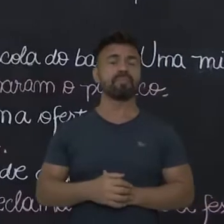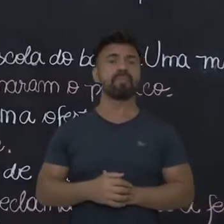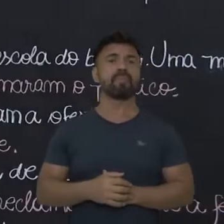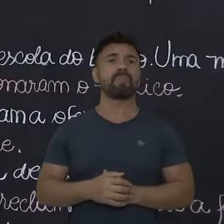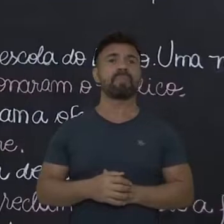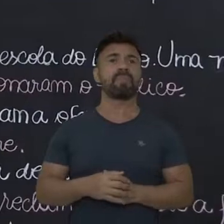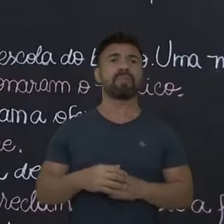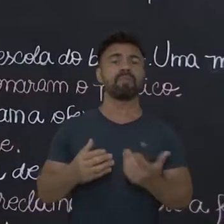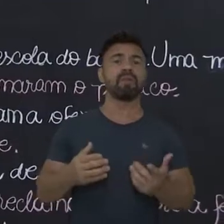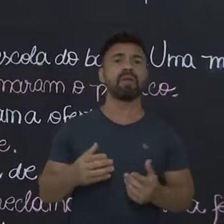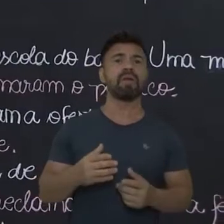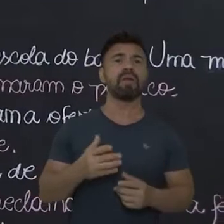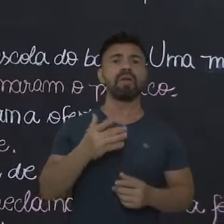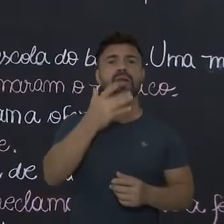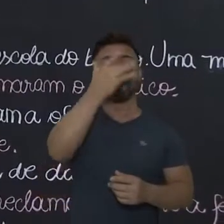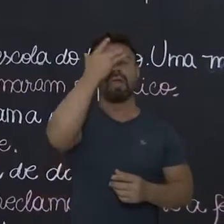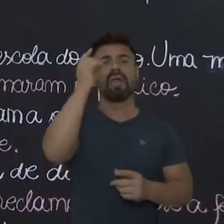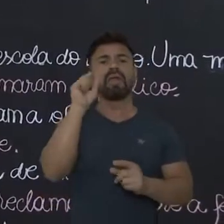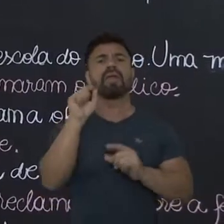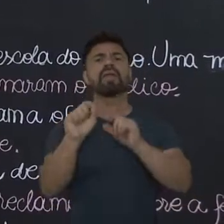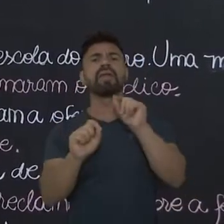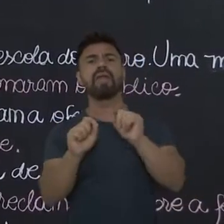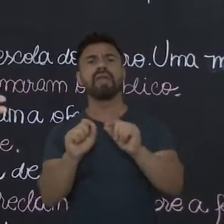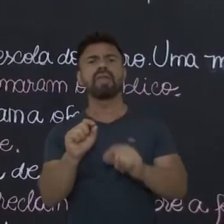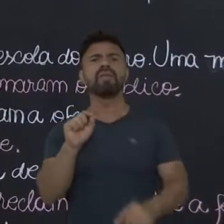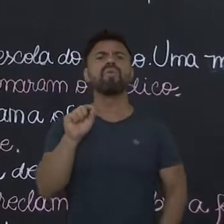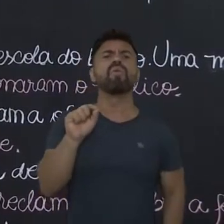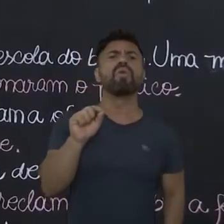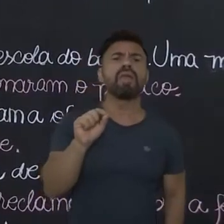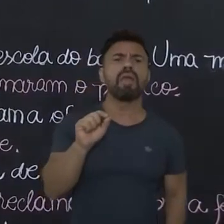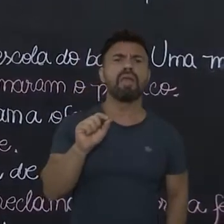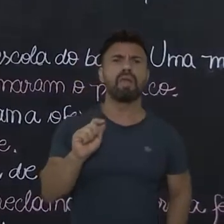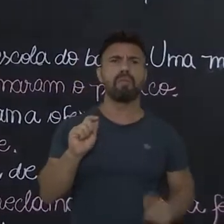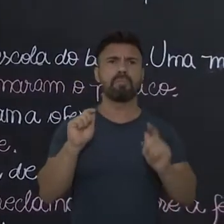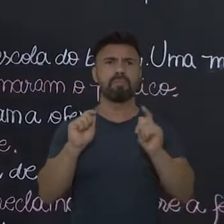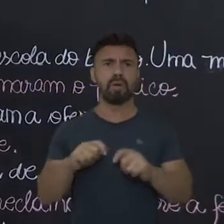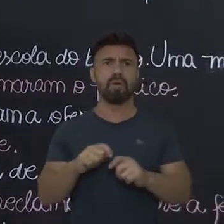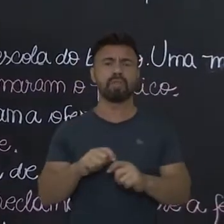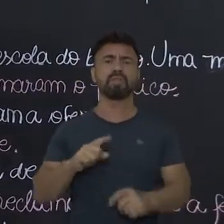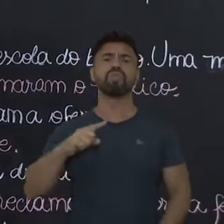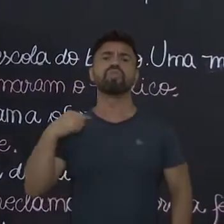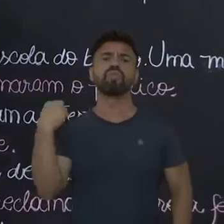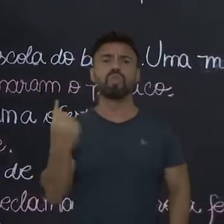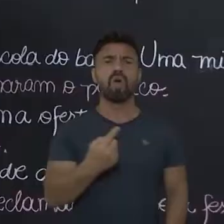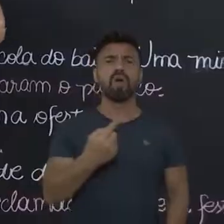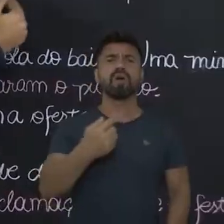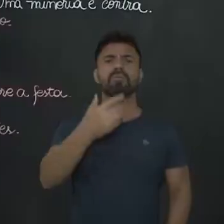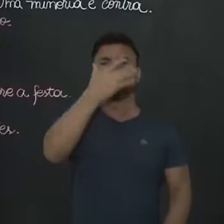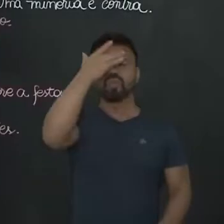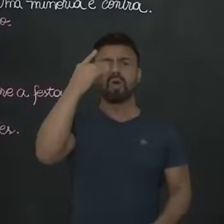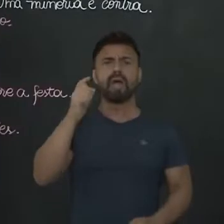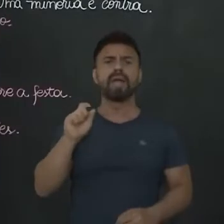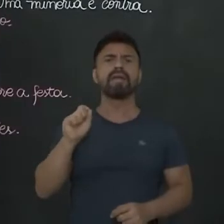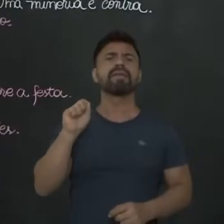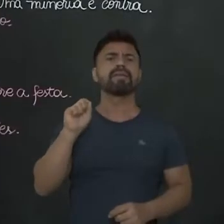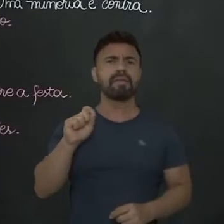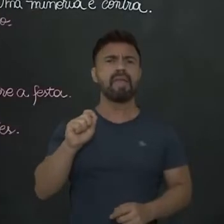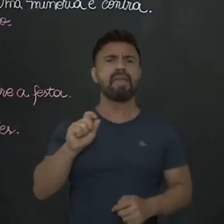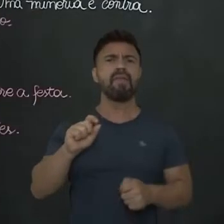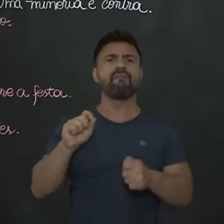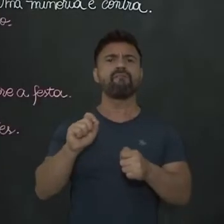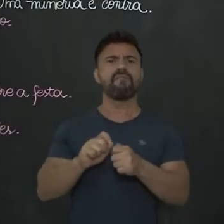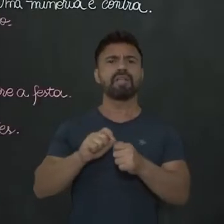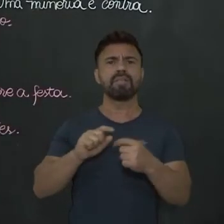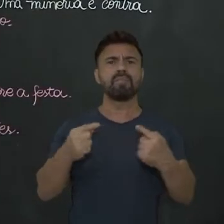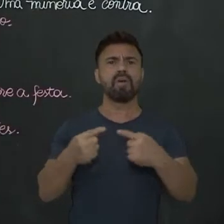pronomes relativos quem e que, há outras possibilidades. Nós podemos construir aqui. Somos nós quem fazemos tudo aqui.